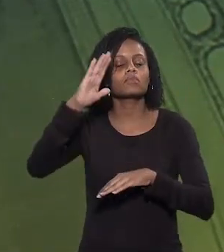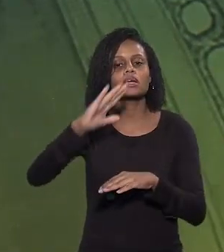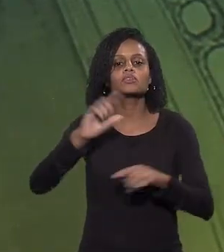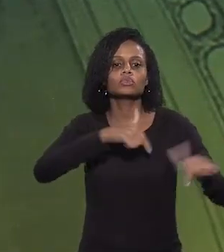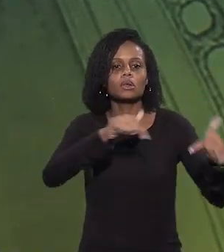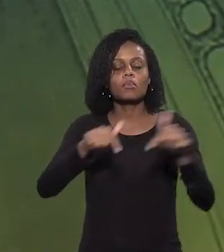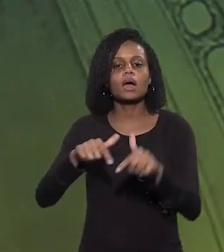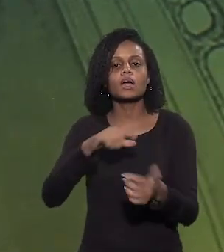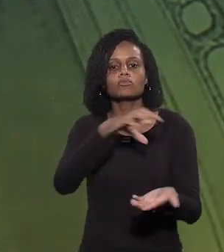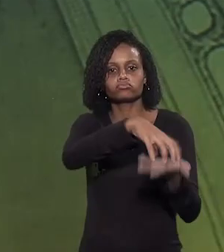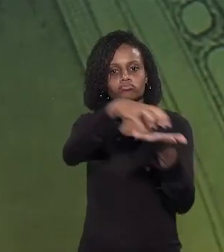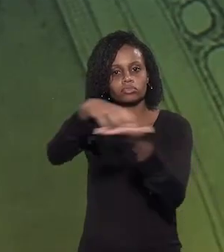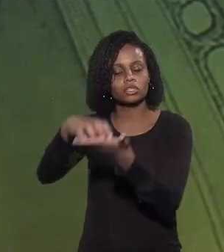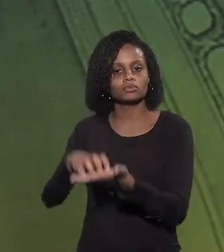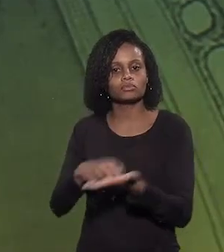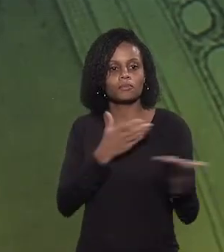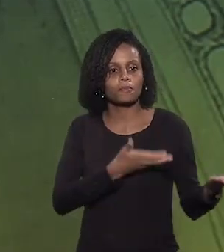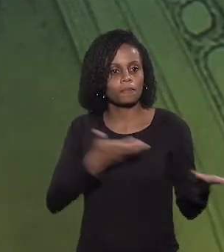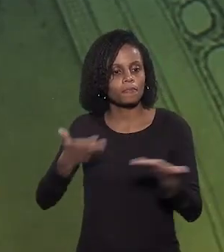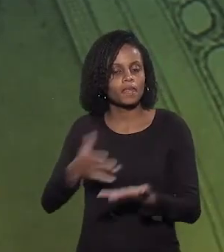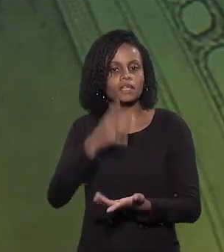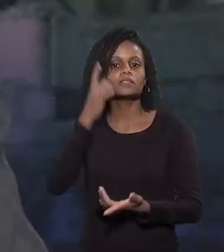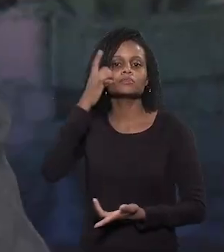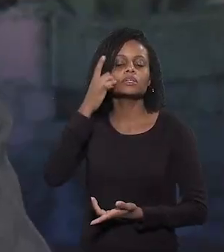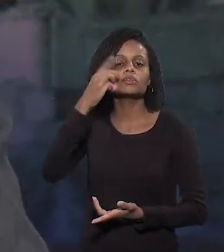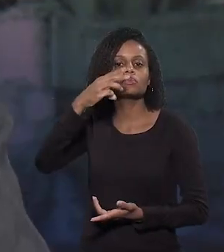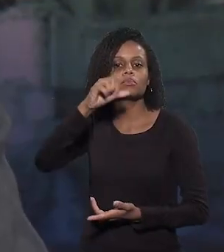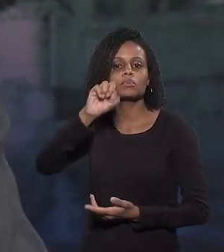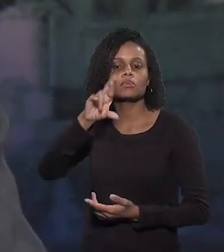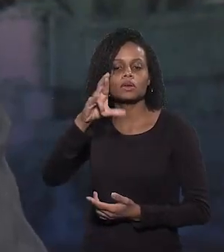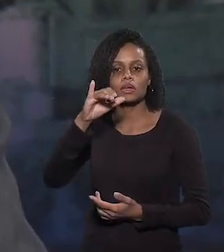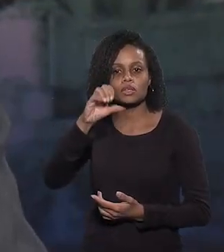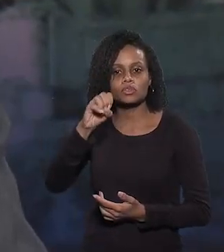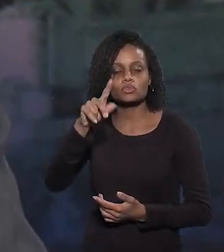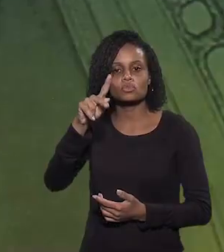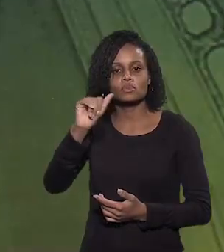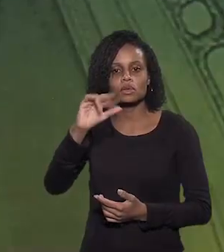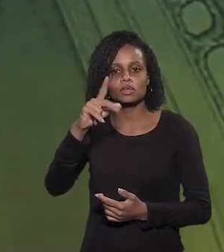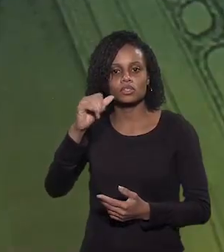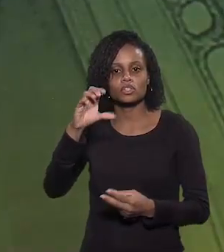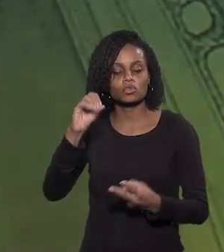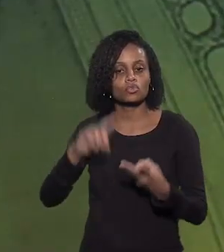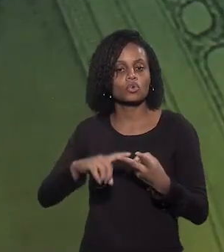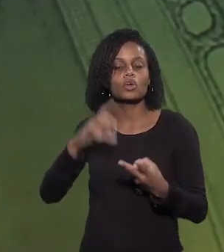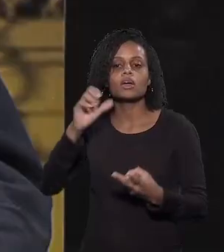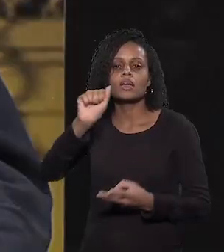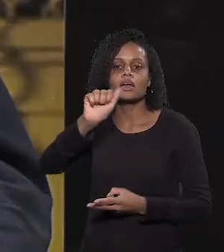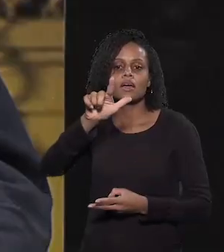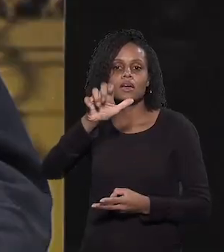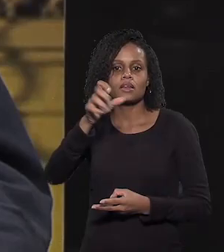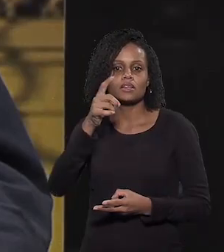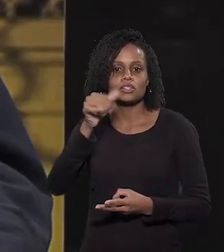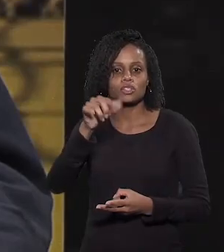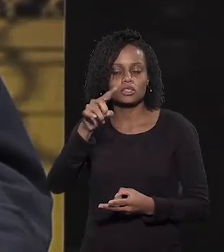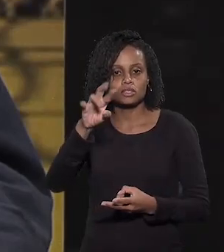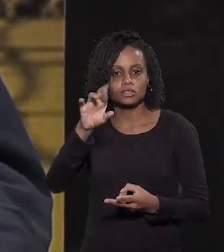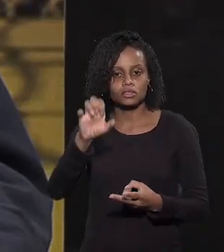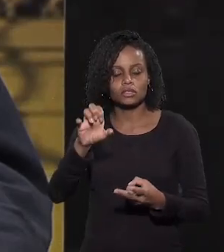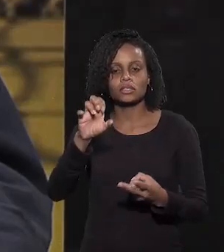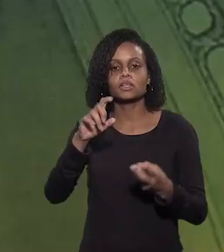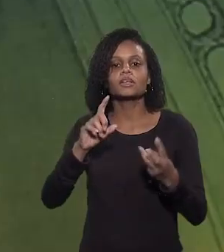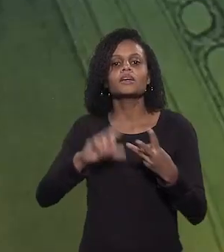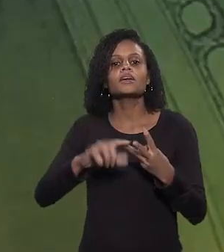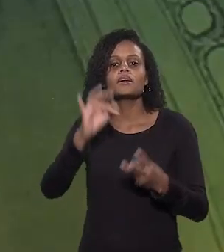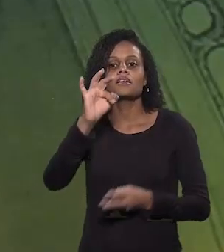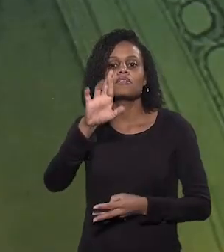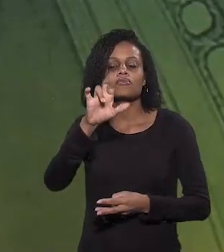o trabalho desenvolvido por elas. Eu recebo o deputado Márcio Pacheco, Alexandre Duque, da comunidade